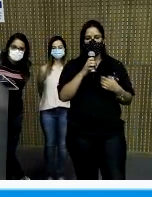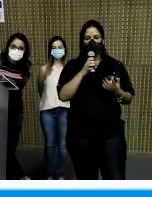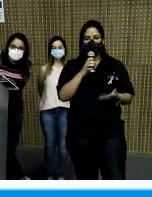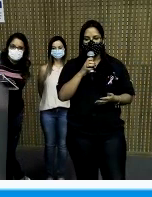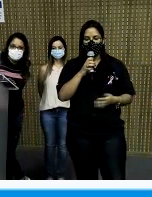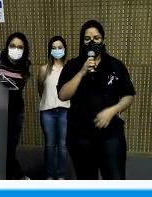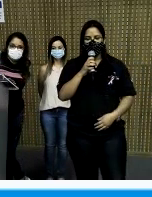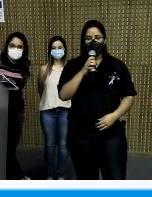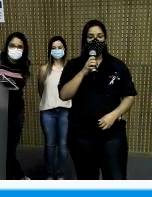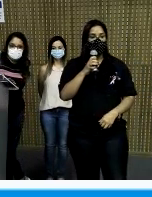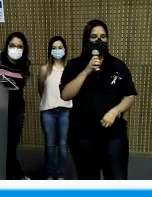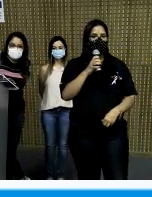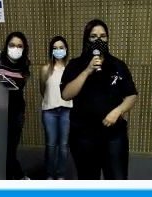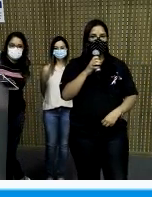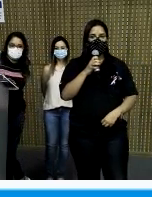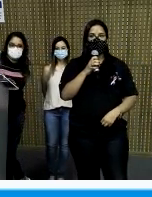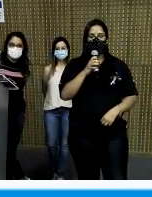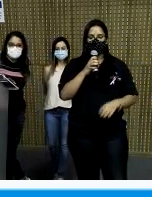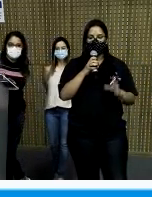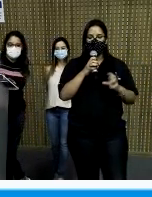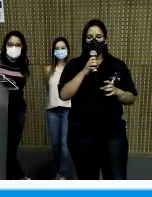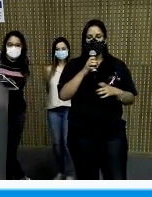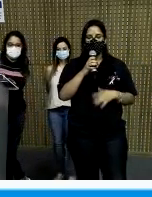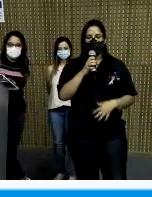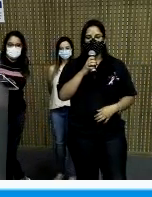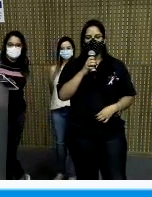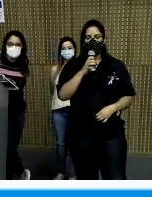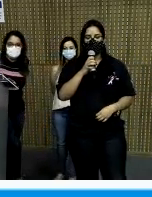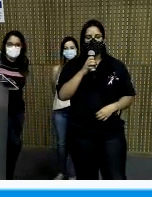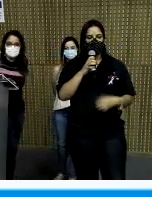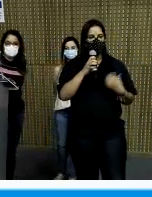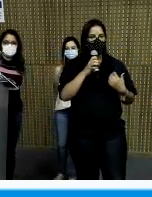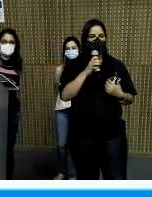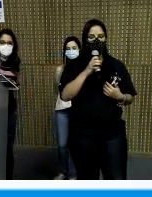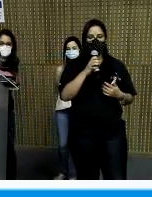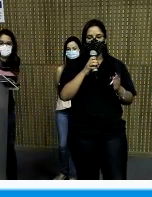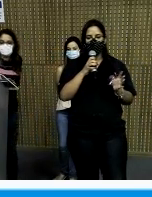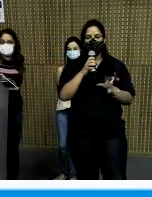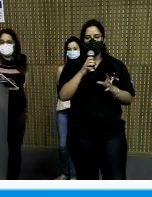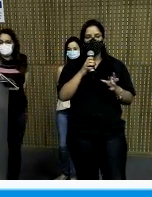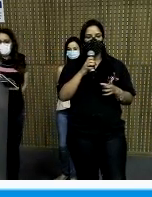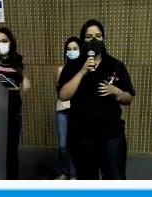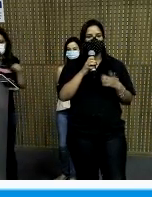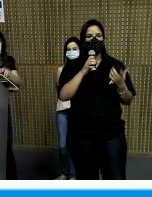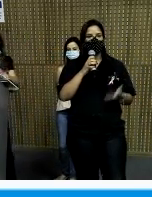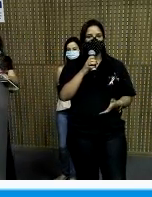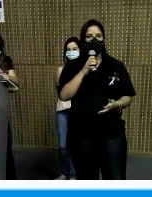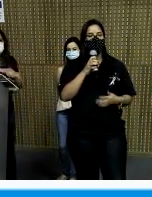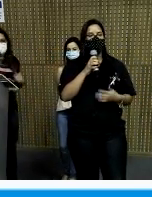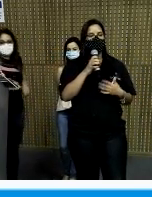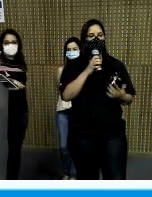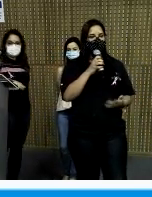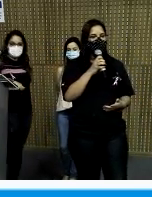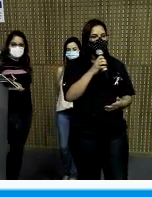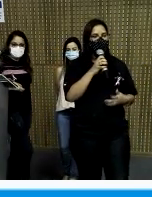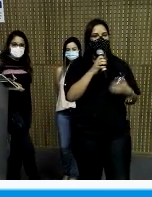que é bem significativo, principalmente no começo do ano, que era até outro outro médico. No meio de 2020, nós ficamos um bom